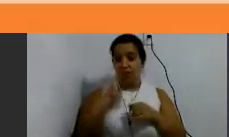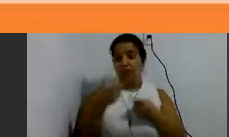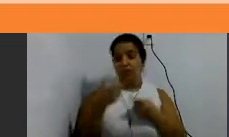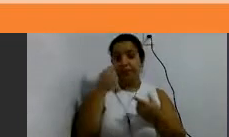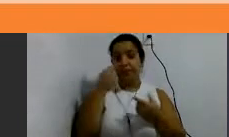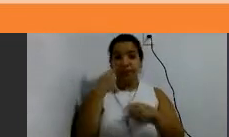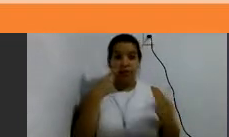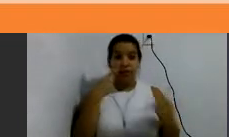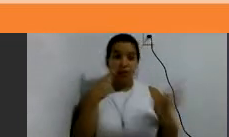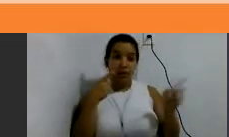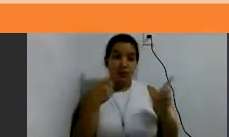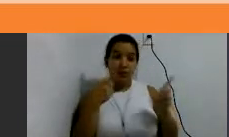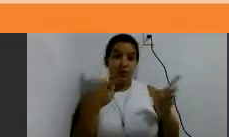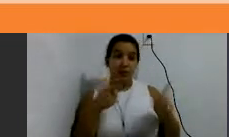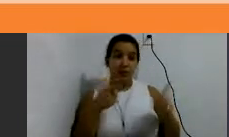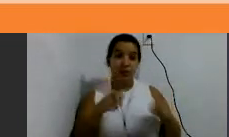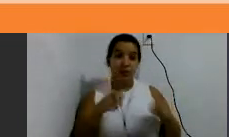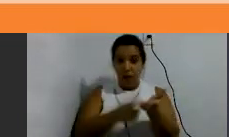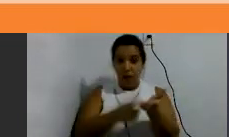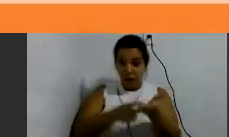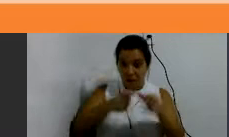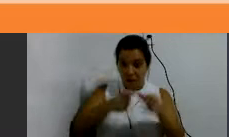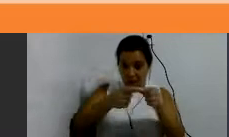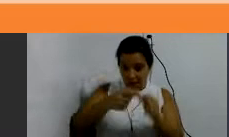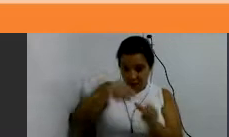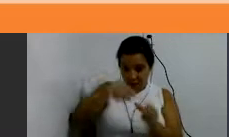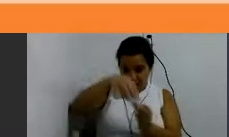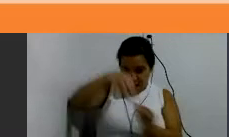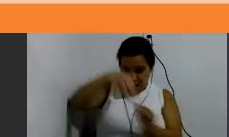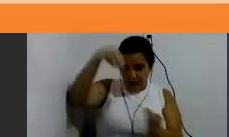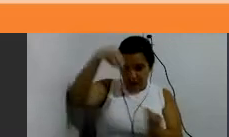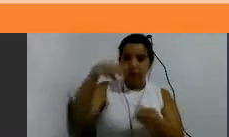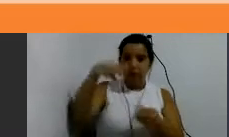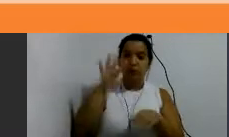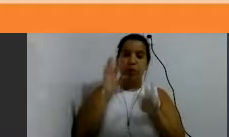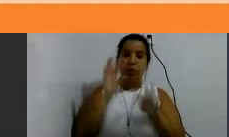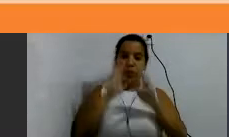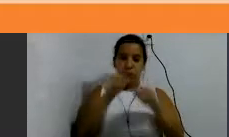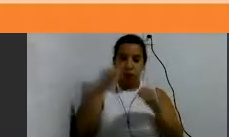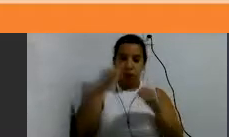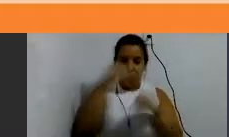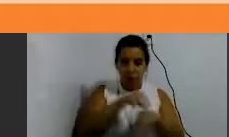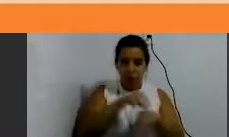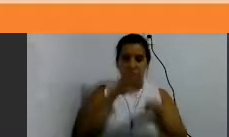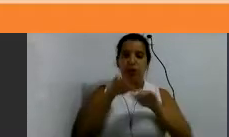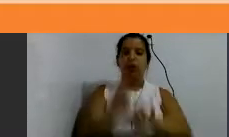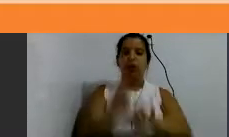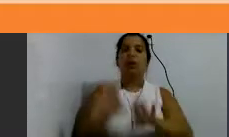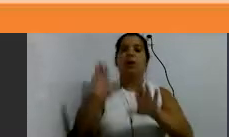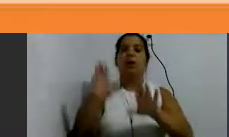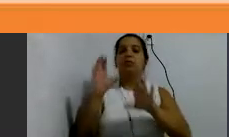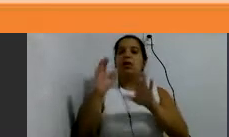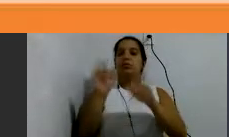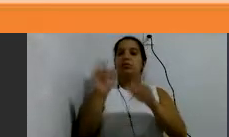vocês verem, essa aqui que é a garrafinha de cultura. A gente coloca o fragmento aqui dentro, deixa ele em estufa e a gente